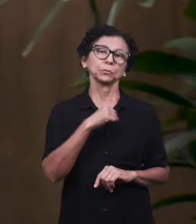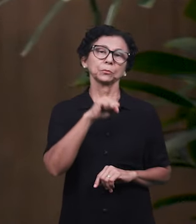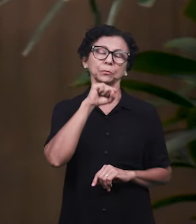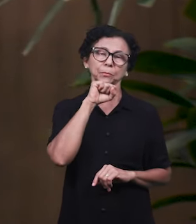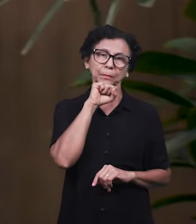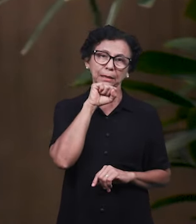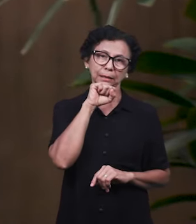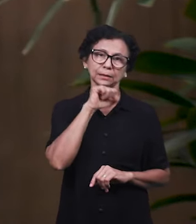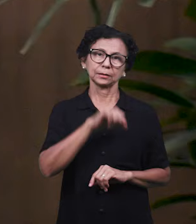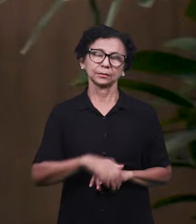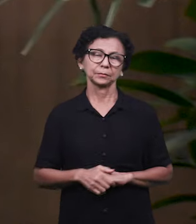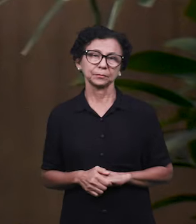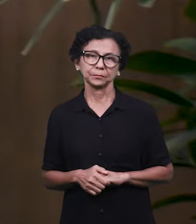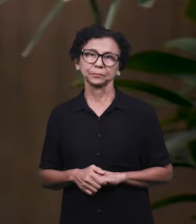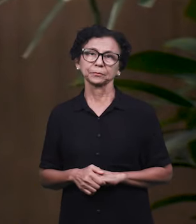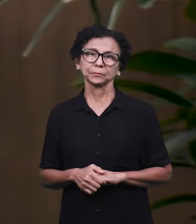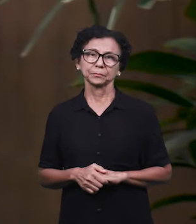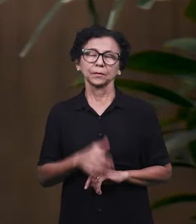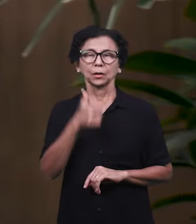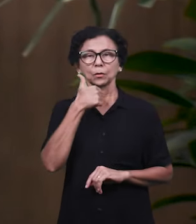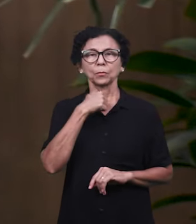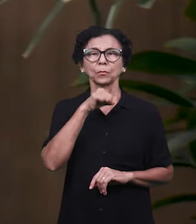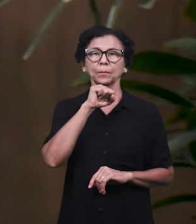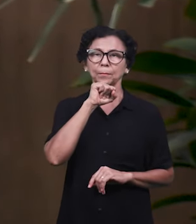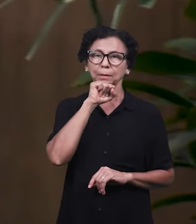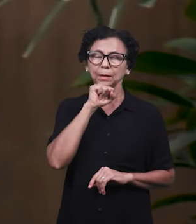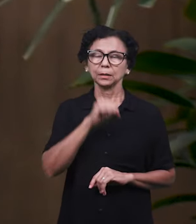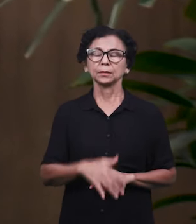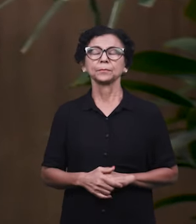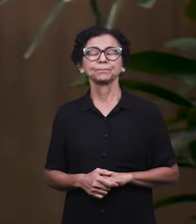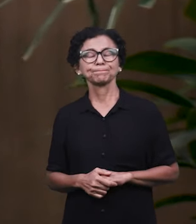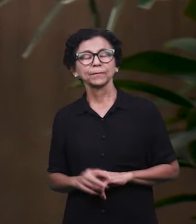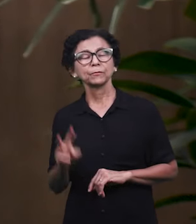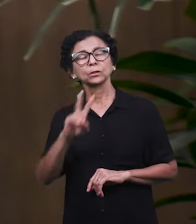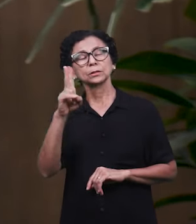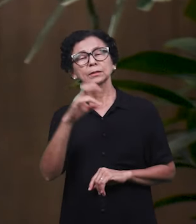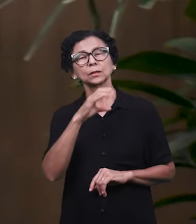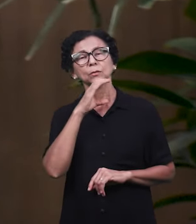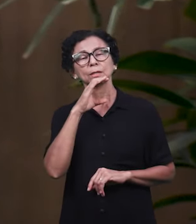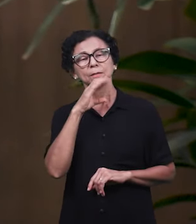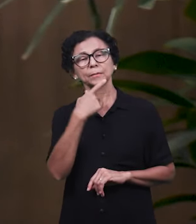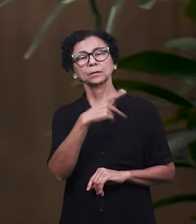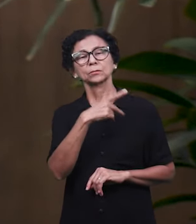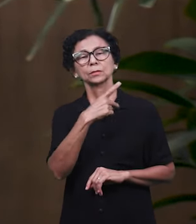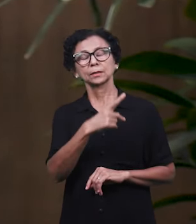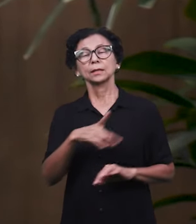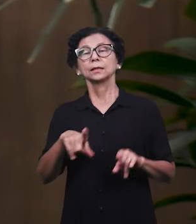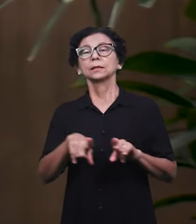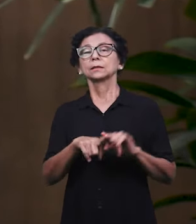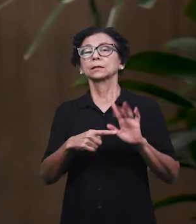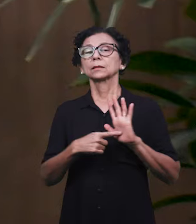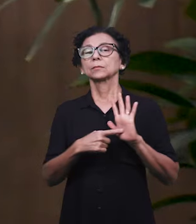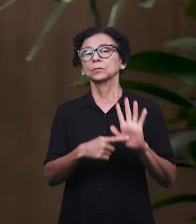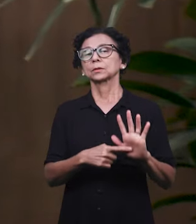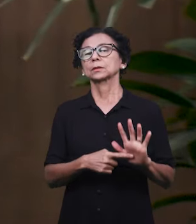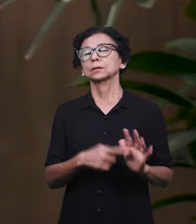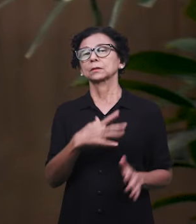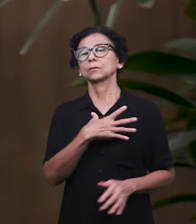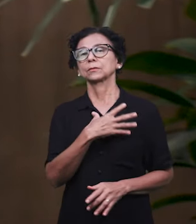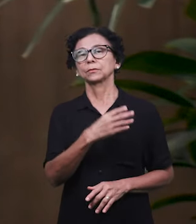conhecimento, mas, ao mesmo tempo, mostrar para o seu filho que a palavra do Senhor, ela também